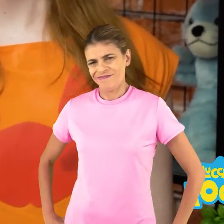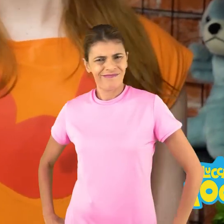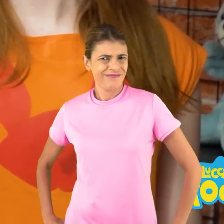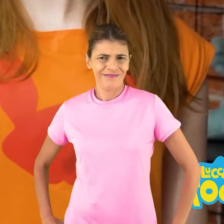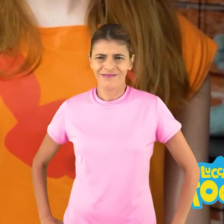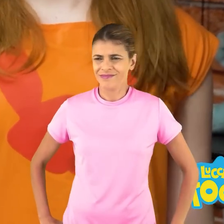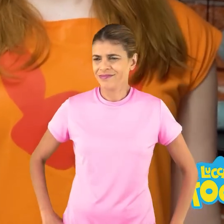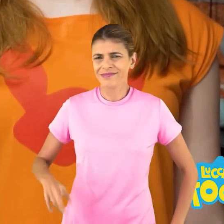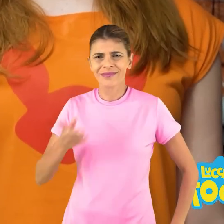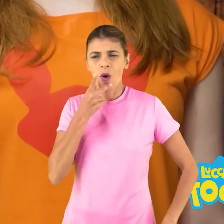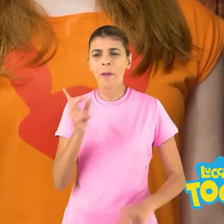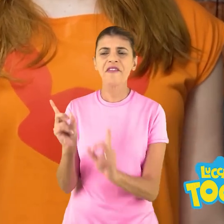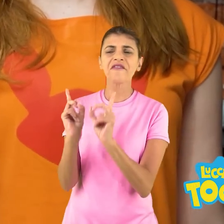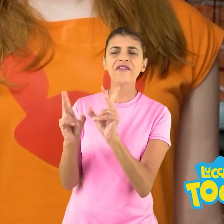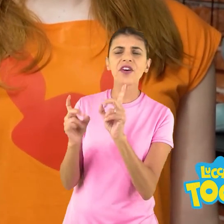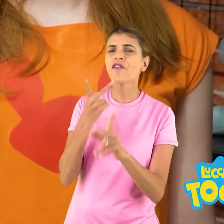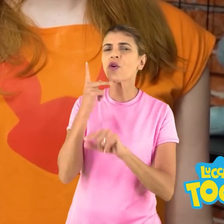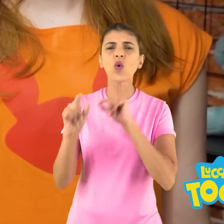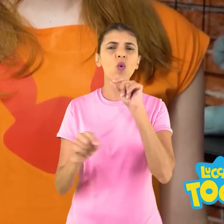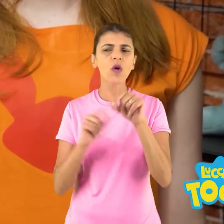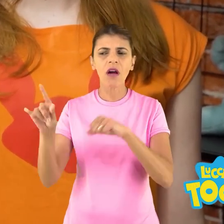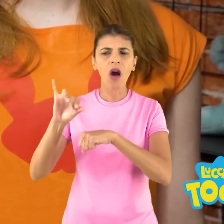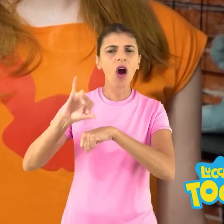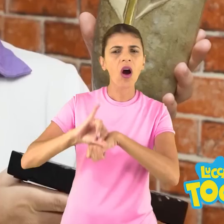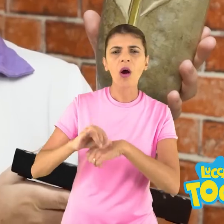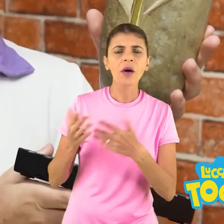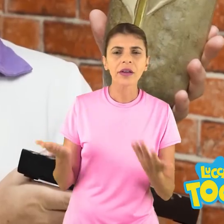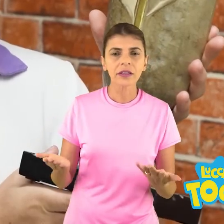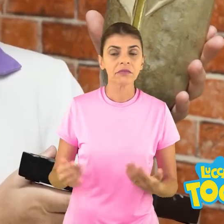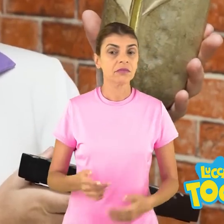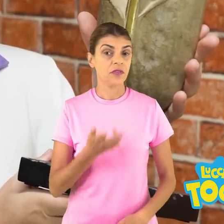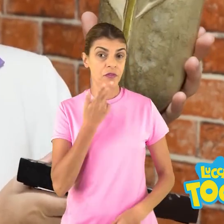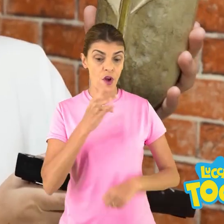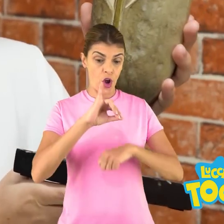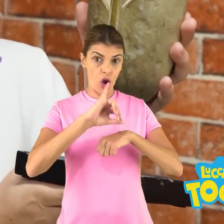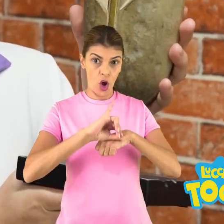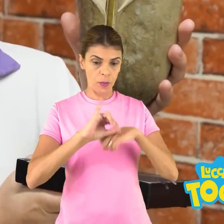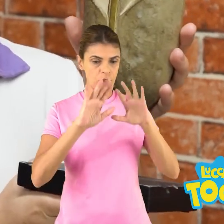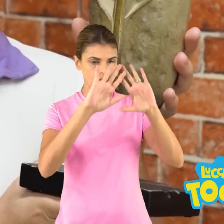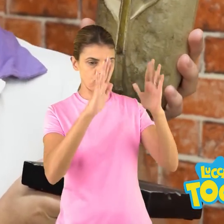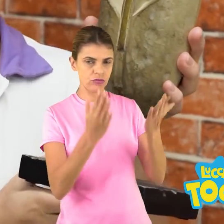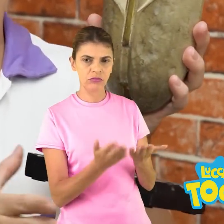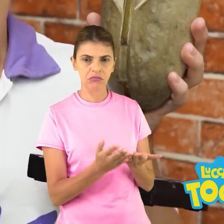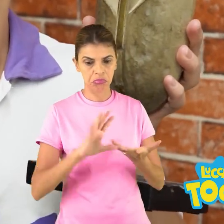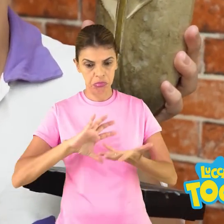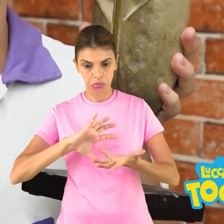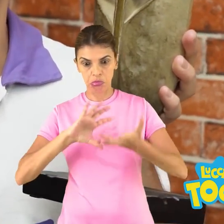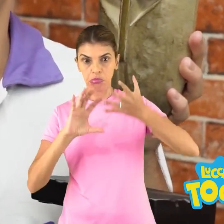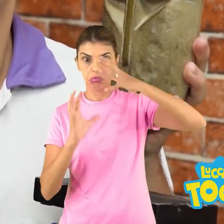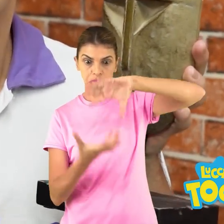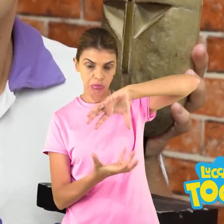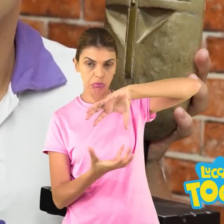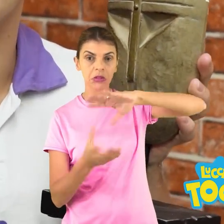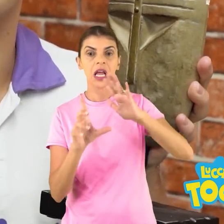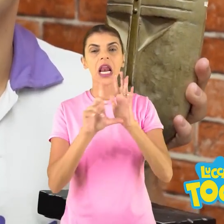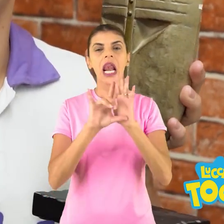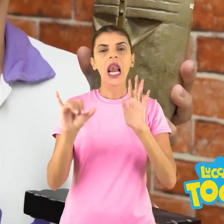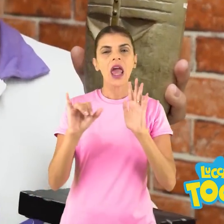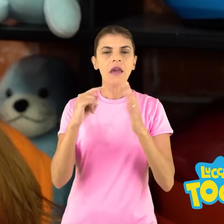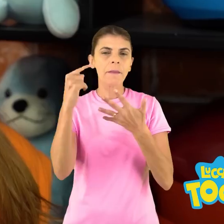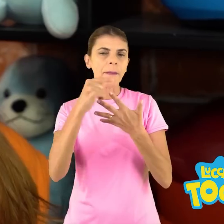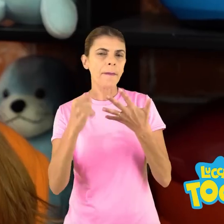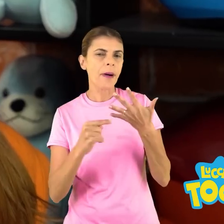O que esse vendedor disse mesmo sobre esse objeto? Que é um objeto do mundo reverso e que pode mudar as leis do